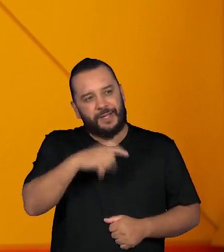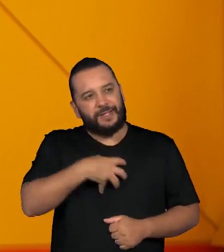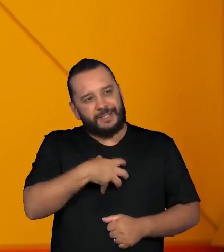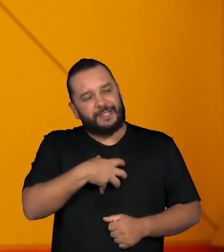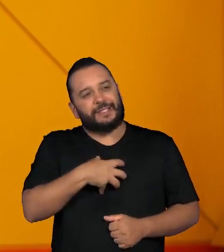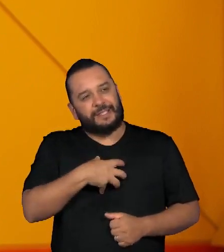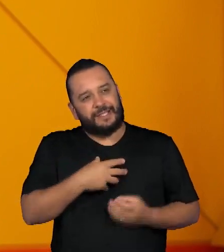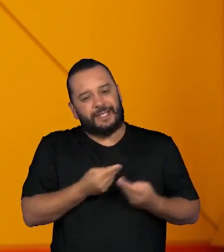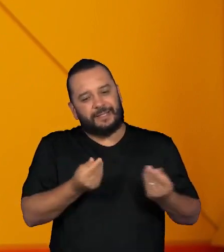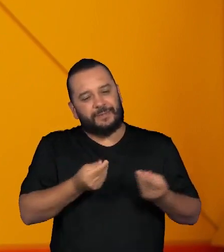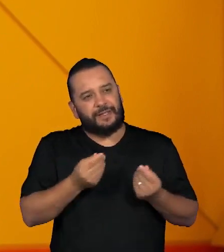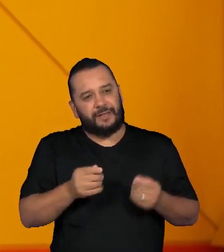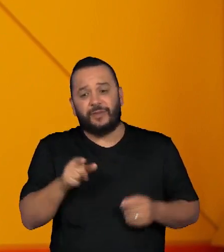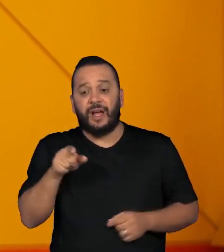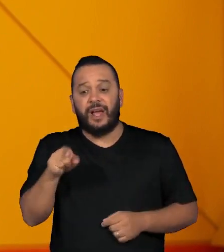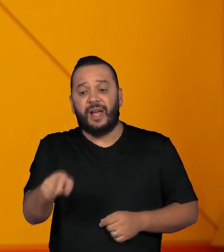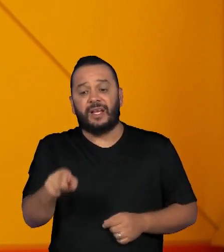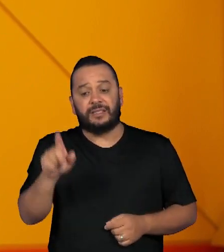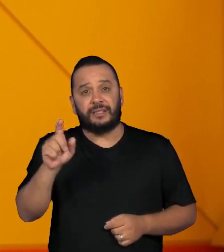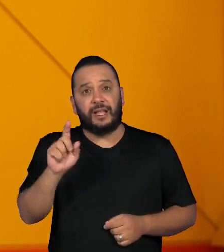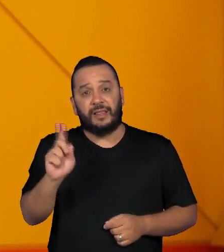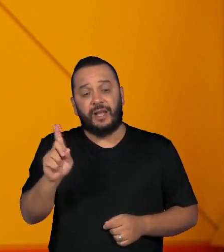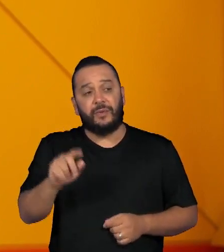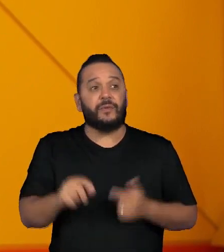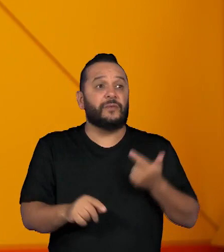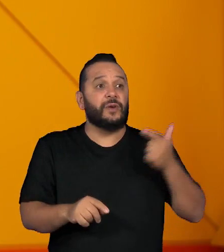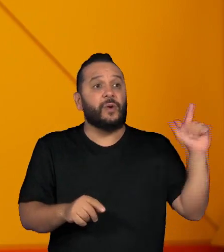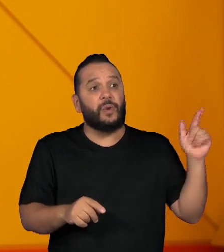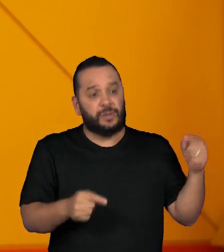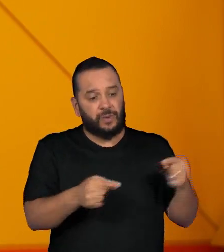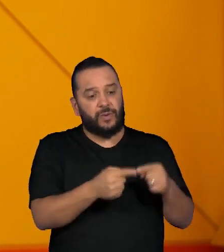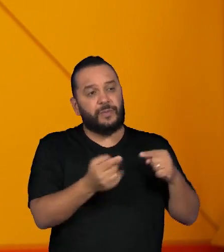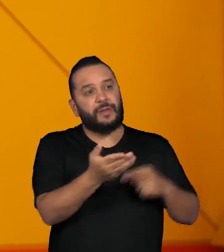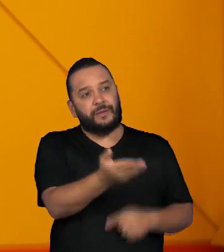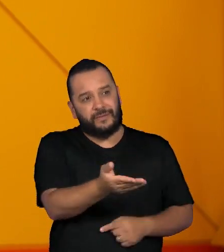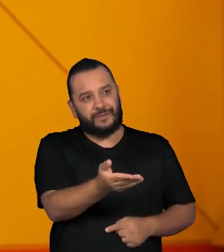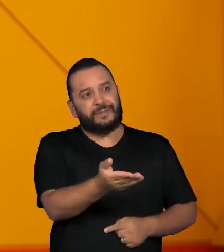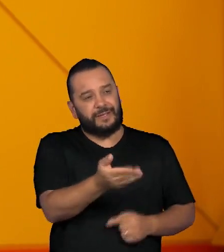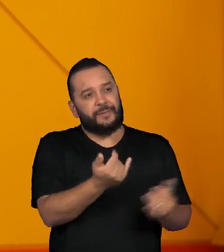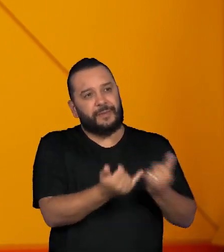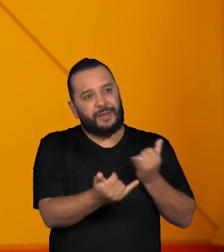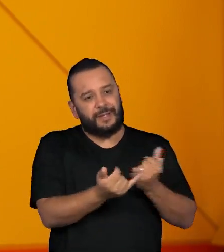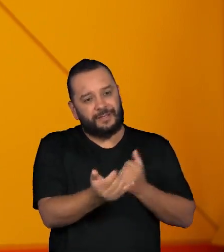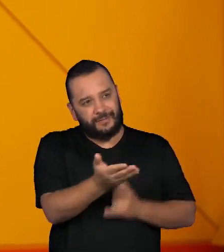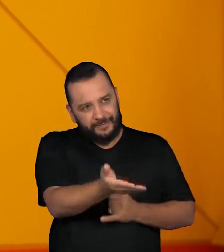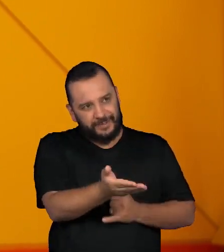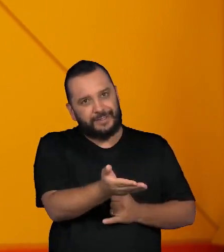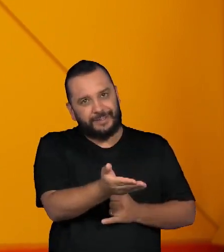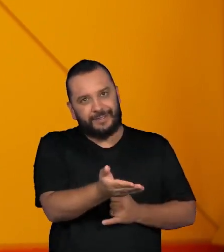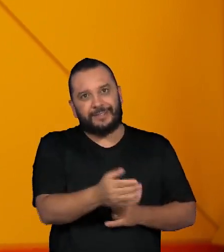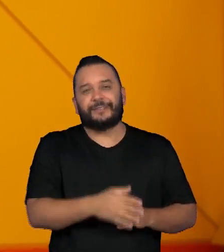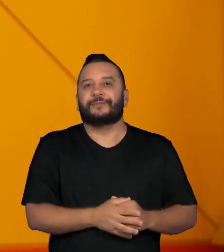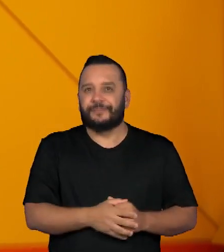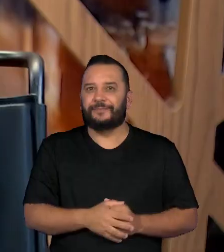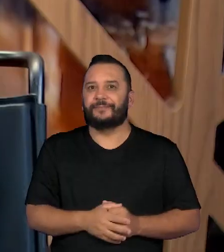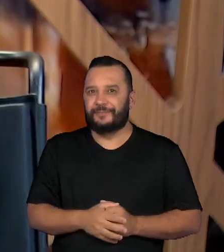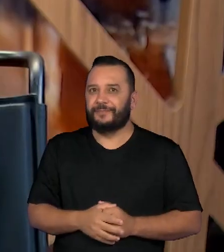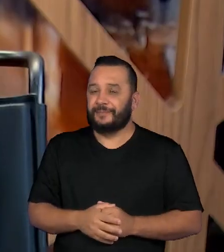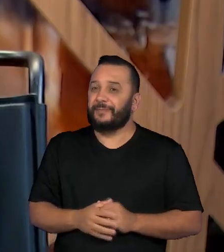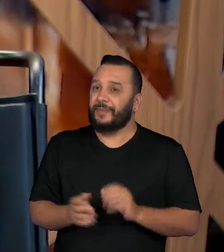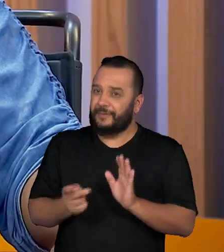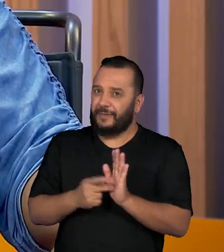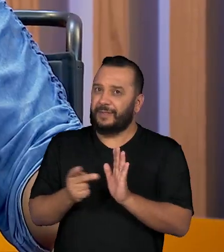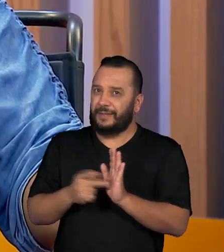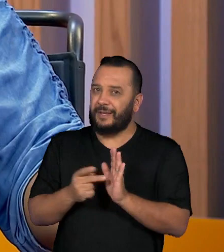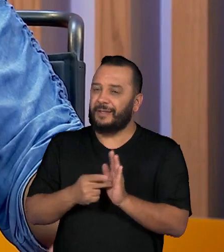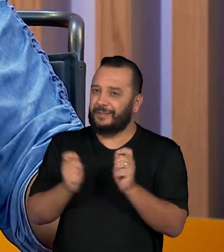de me dizer, essa boneca não. A gente vai procurar uma boneca ideal, que se pareça com você, que você possa se enxergar. Acho que a gente pode deixar esse